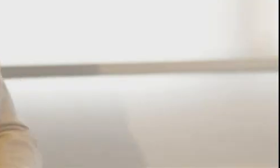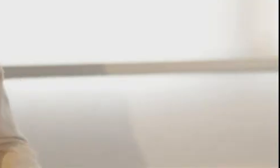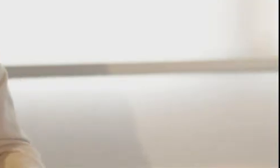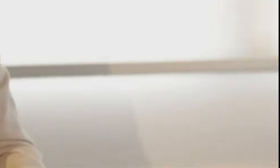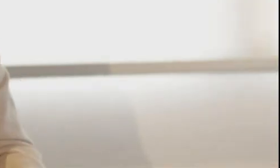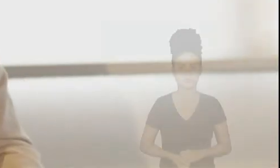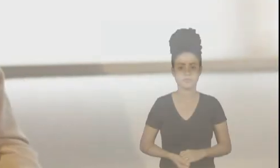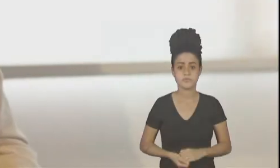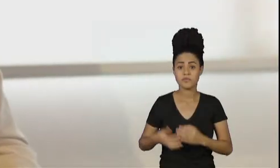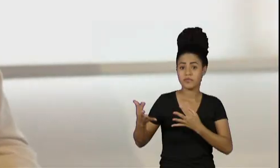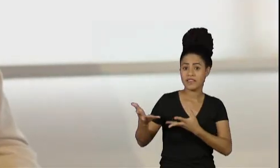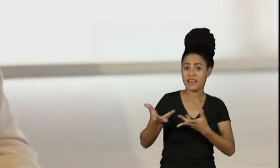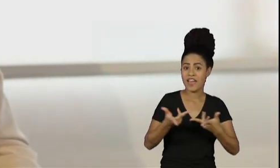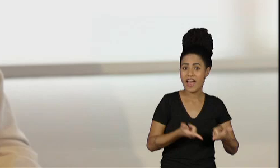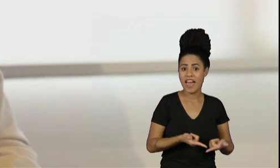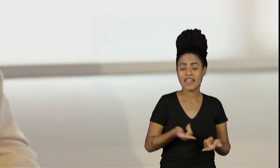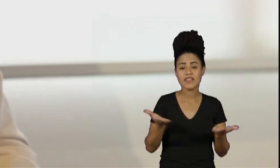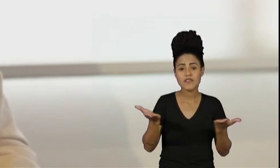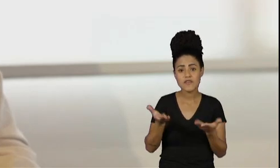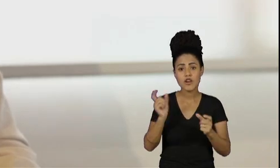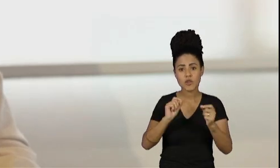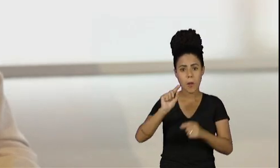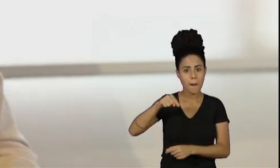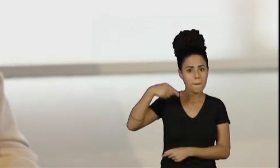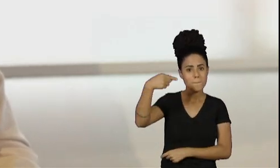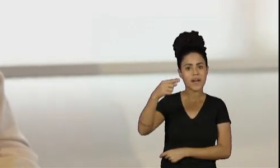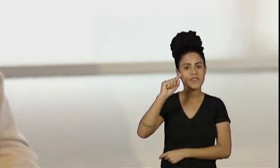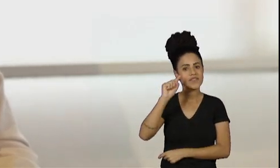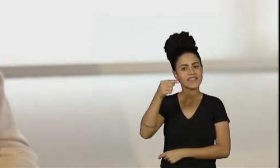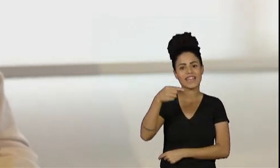Convido você para estarmos juntos no nosso próximo